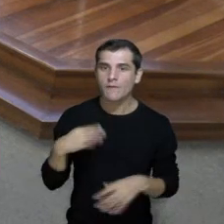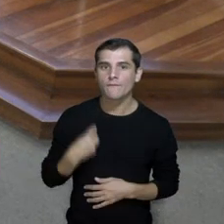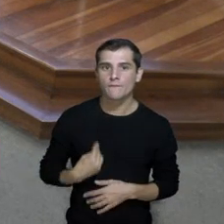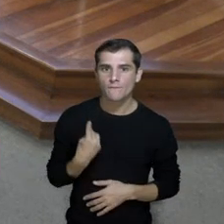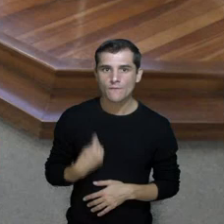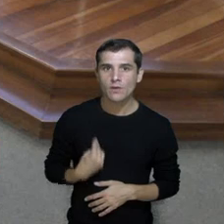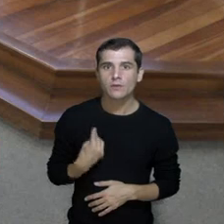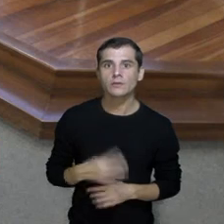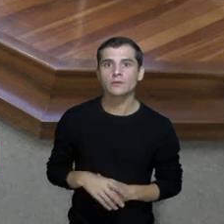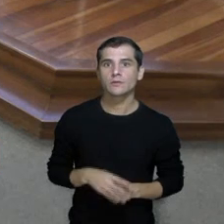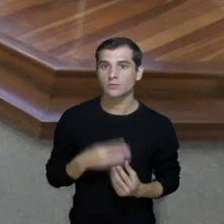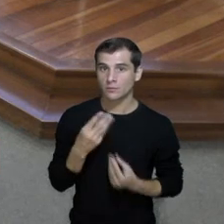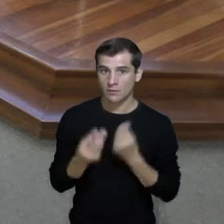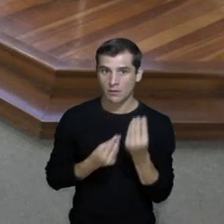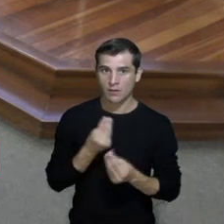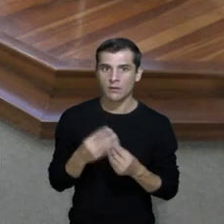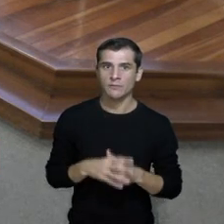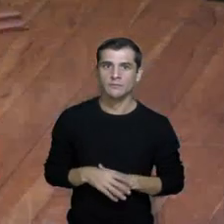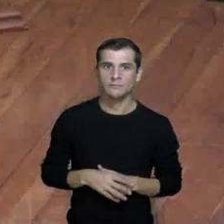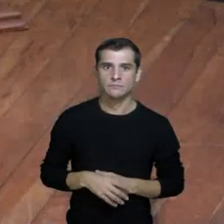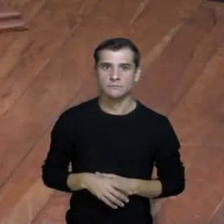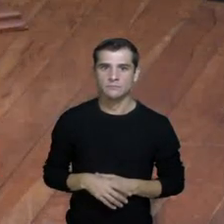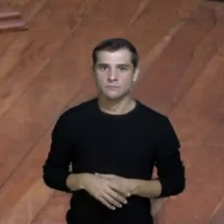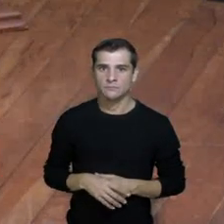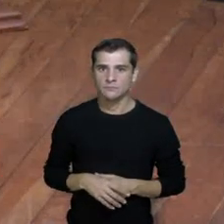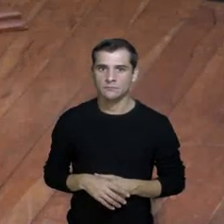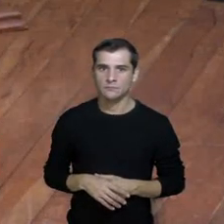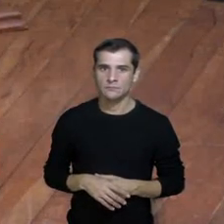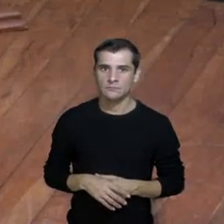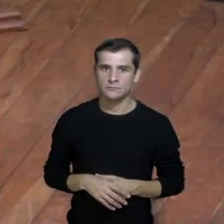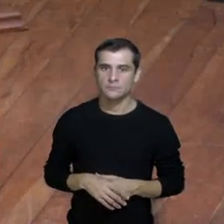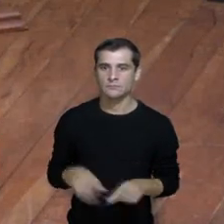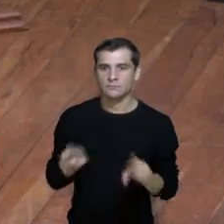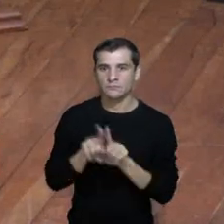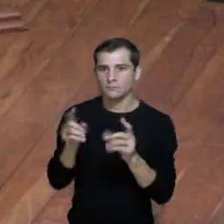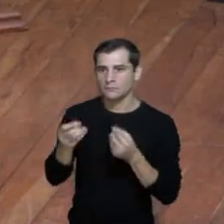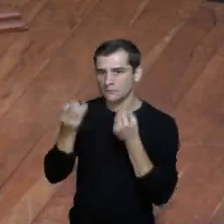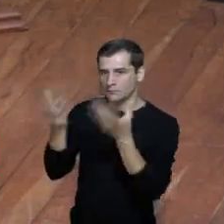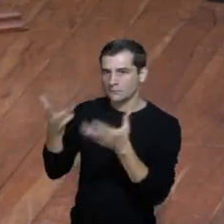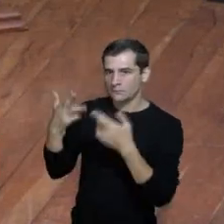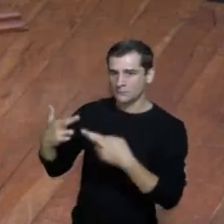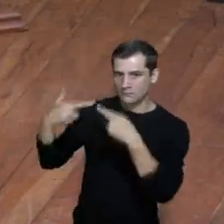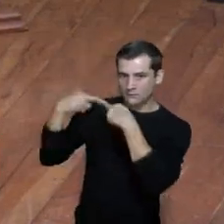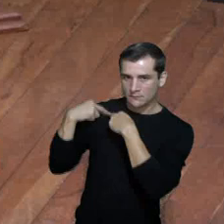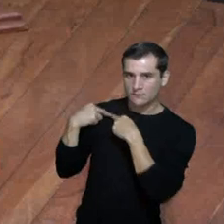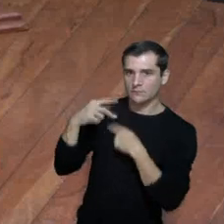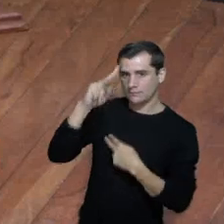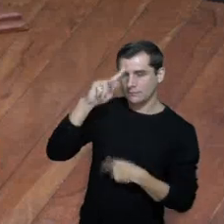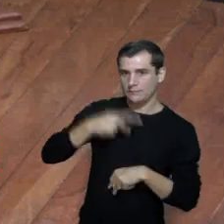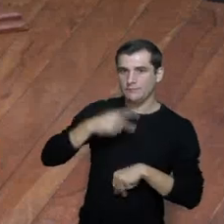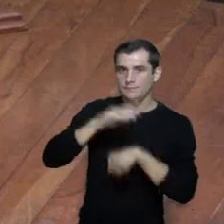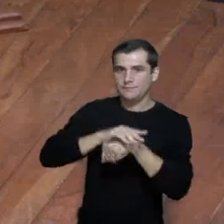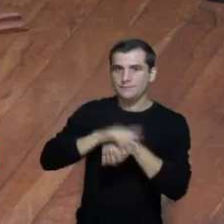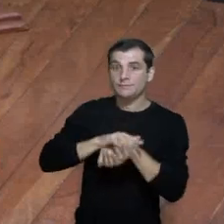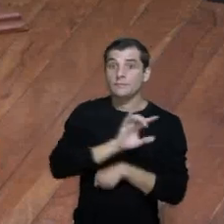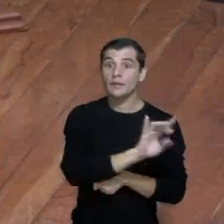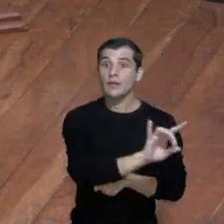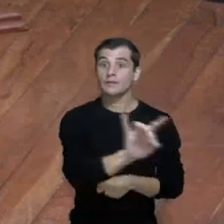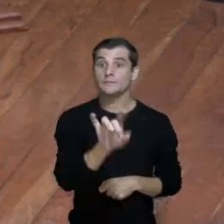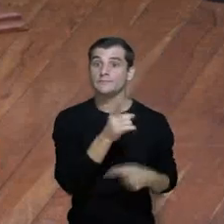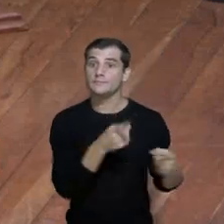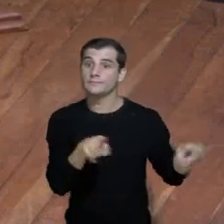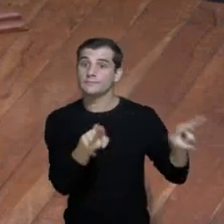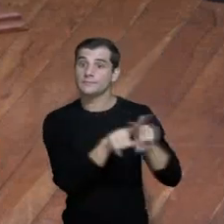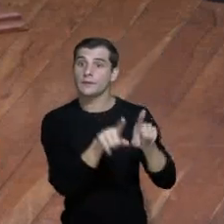uma instituição mas mais do que isso dá responsabilidade autonomia para cada parceiro fazer as suas ações estão fazendo